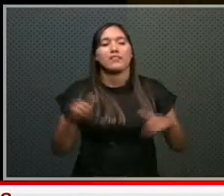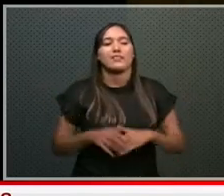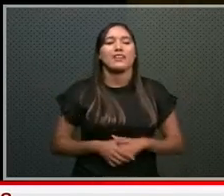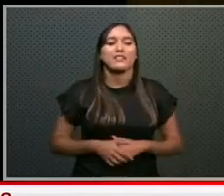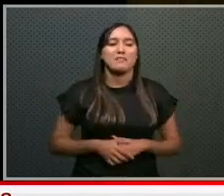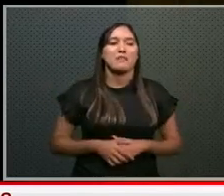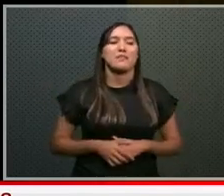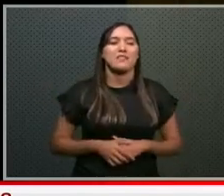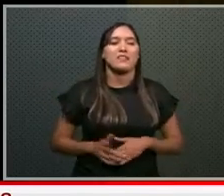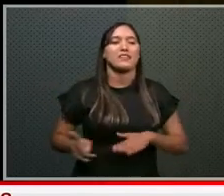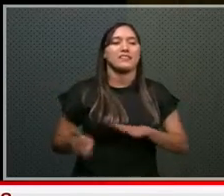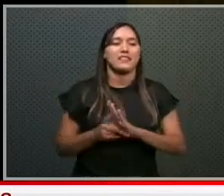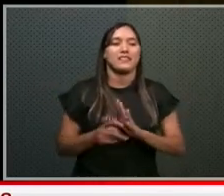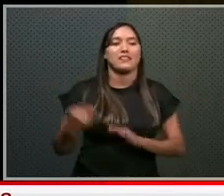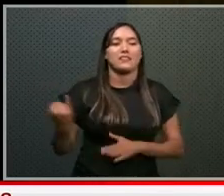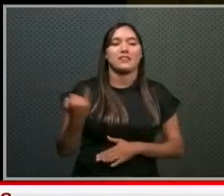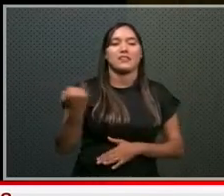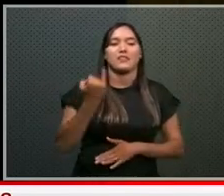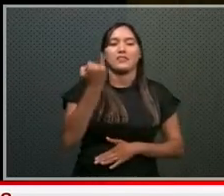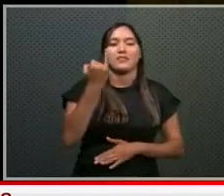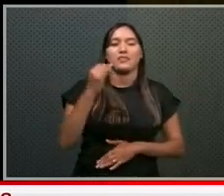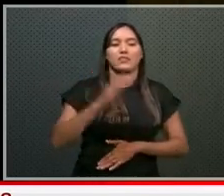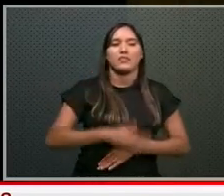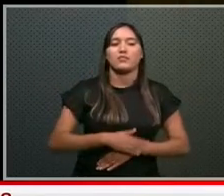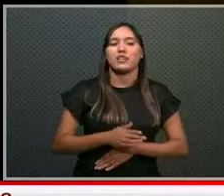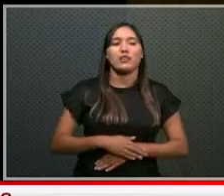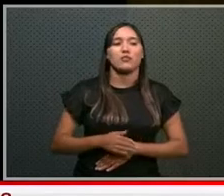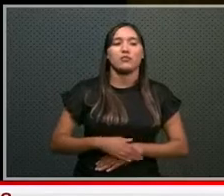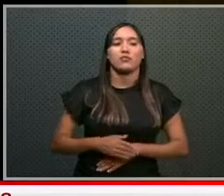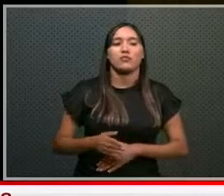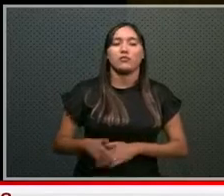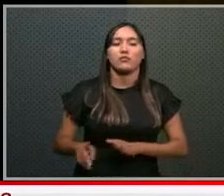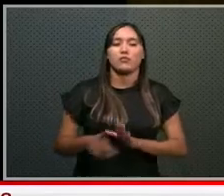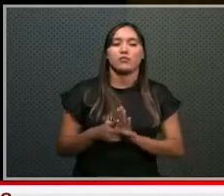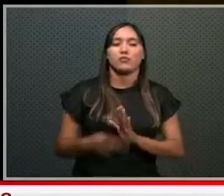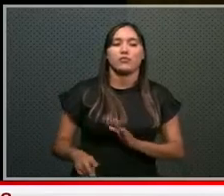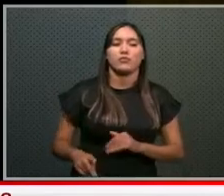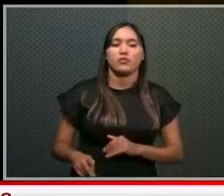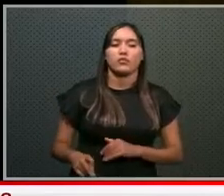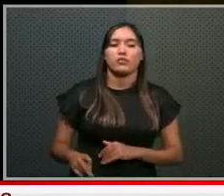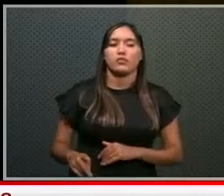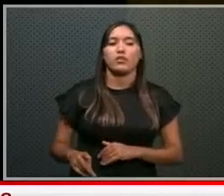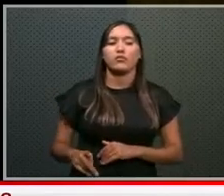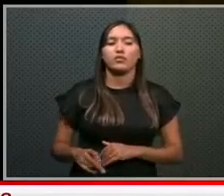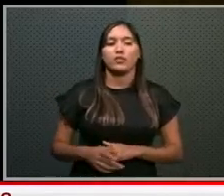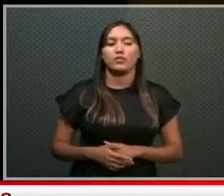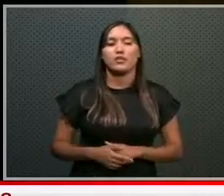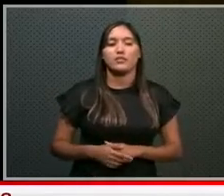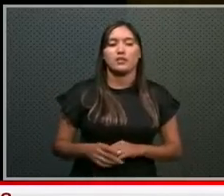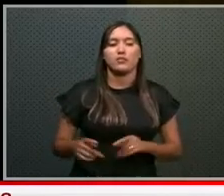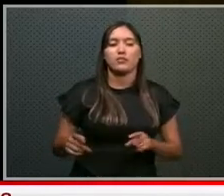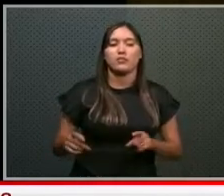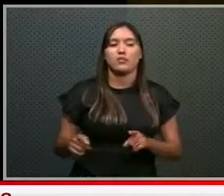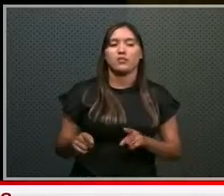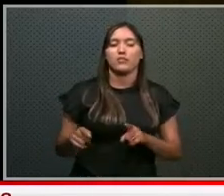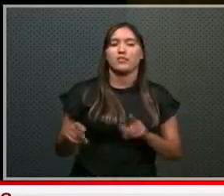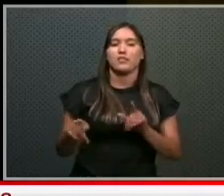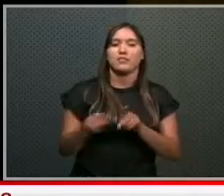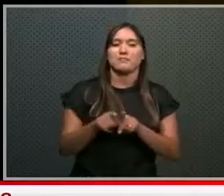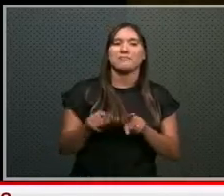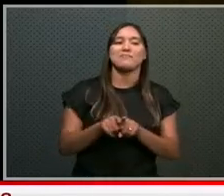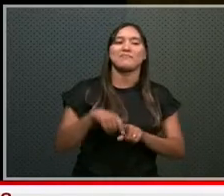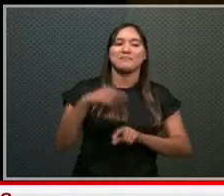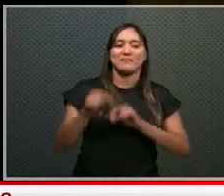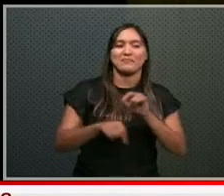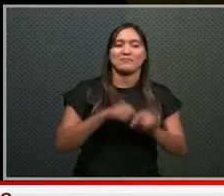importância desse momento em nome do querido valquimário que é dirige a Embrapa na nossa região cumprimentar todos